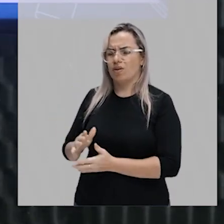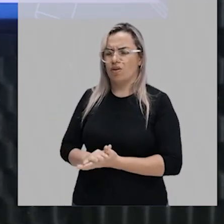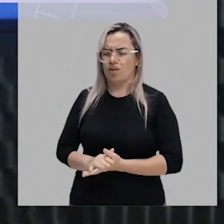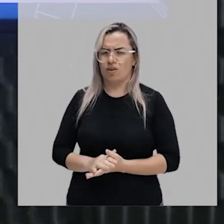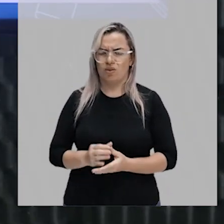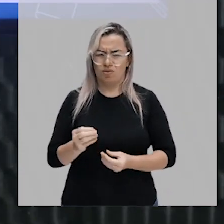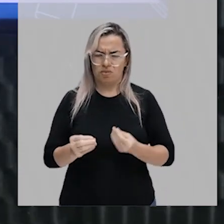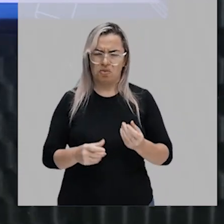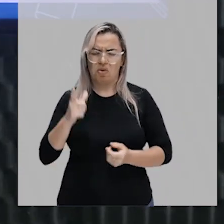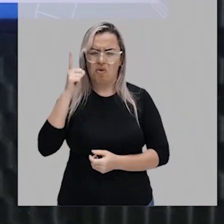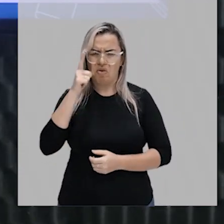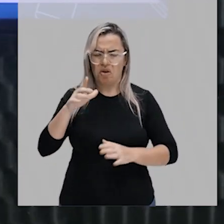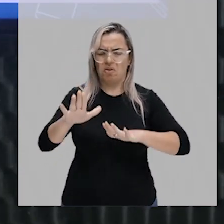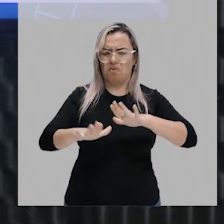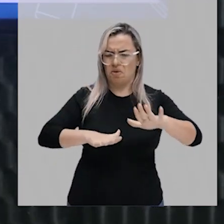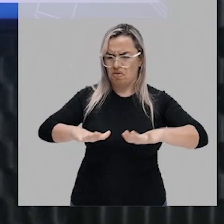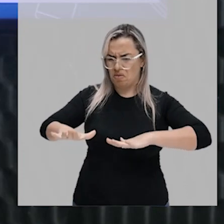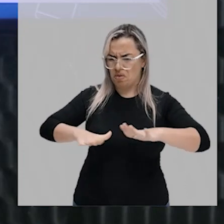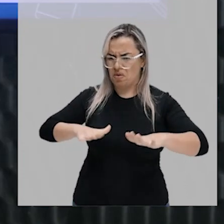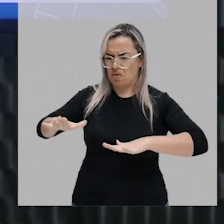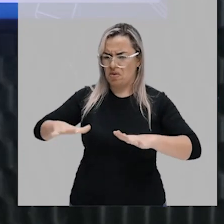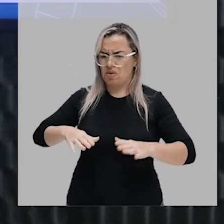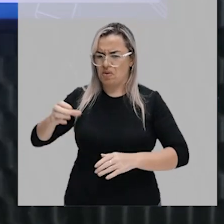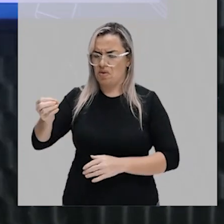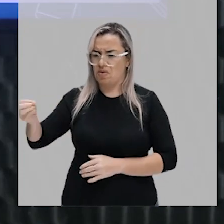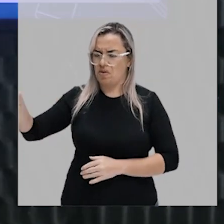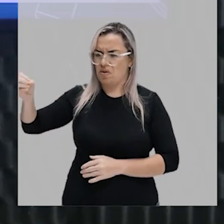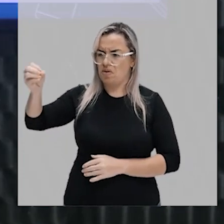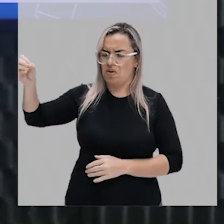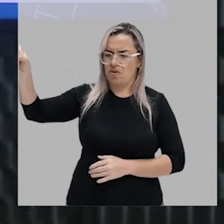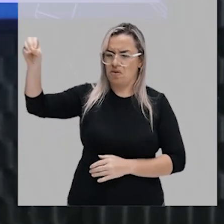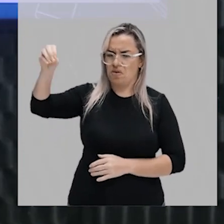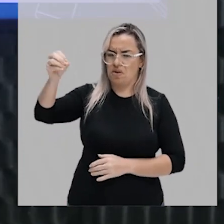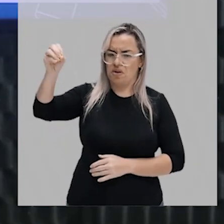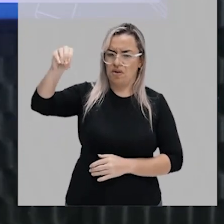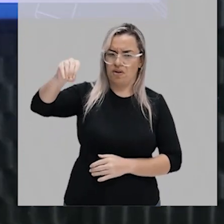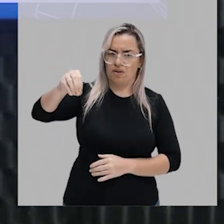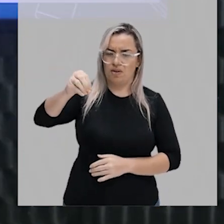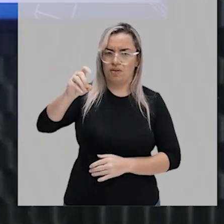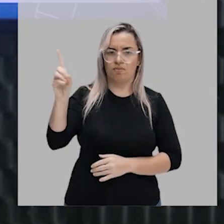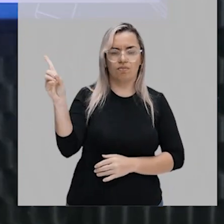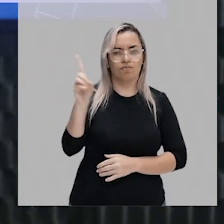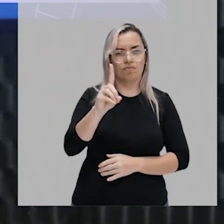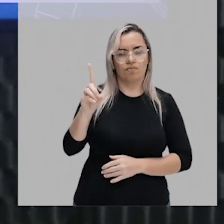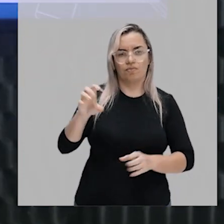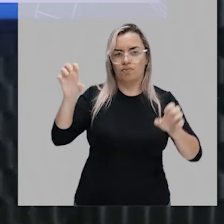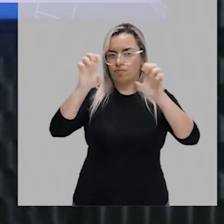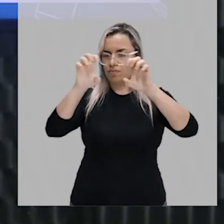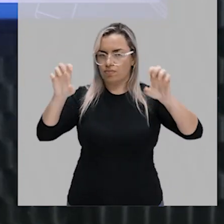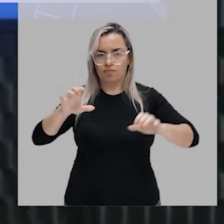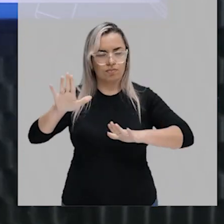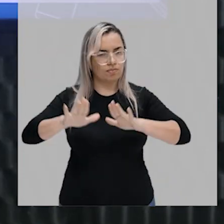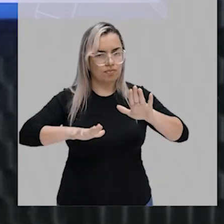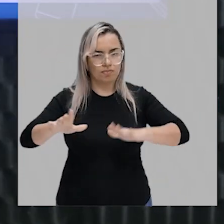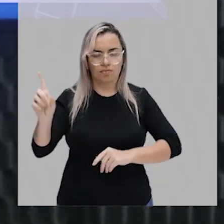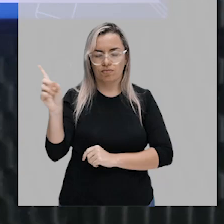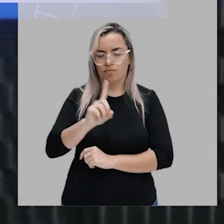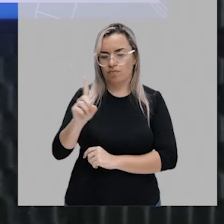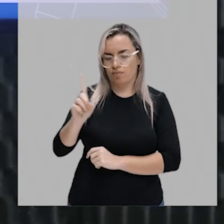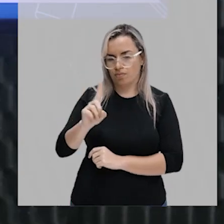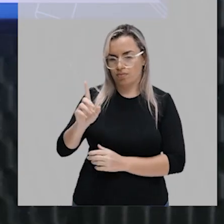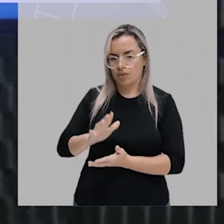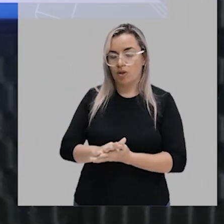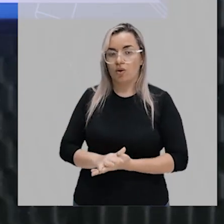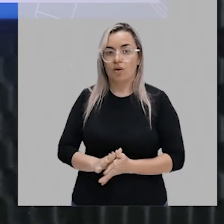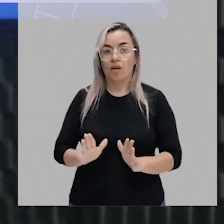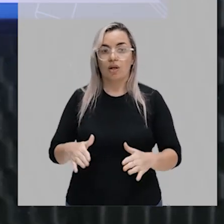se movimentar? Aí eu te digo que não, o óvulo ele não tem estrutura de movimentação. Os